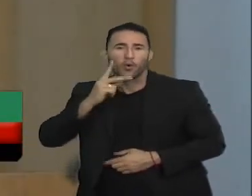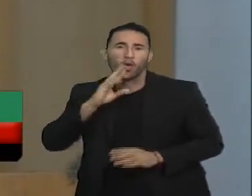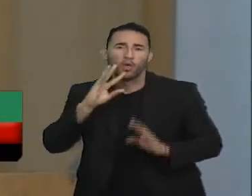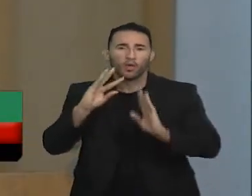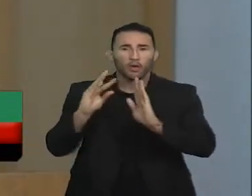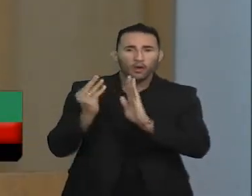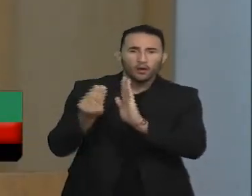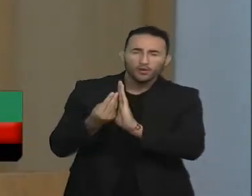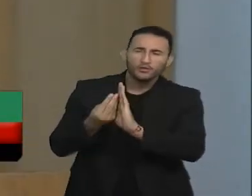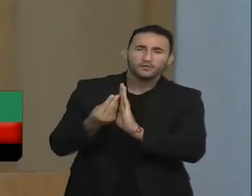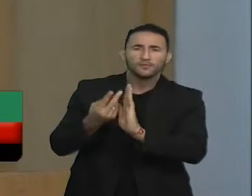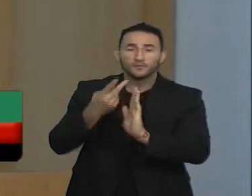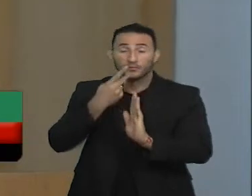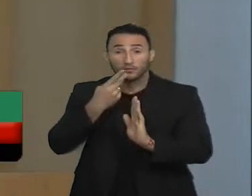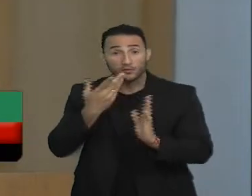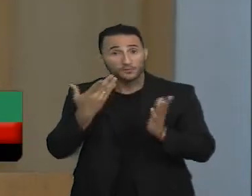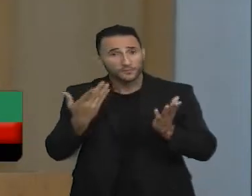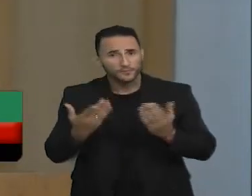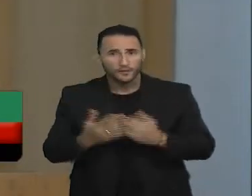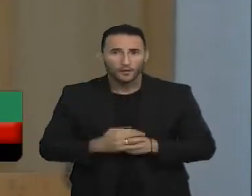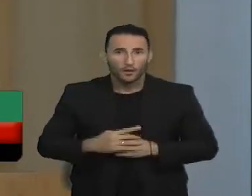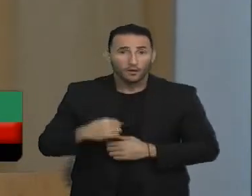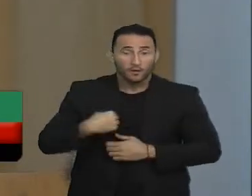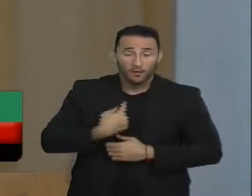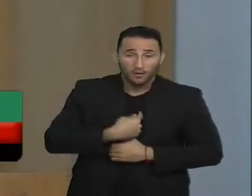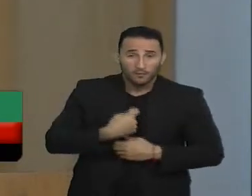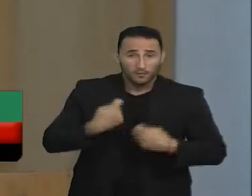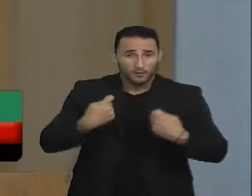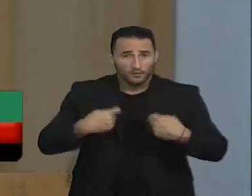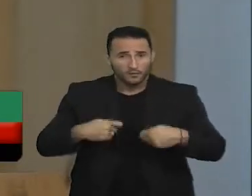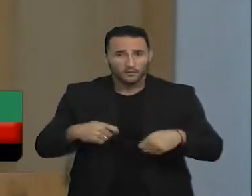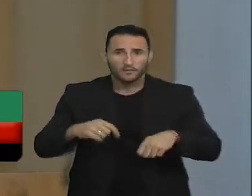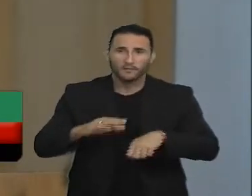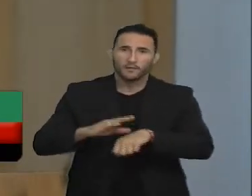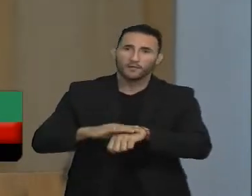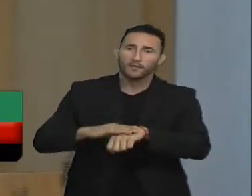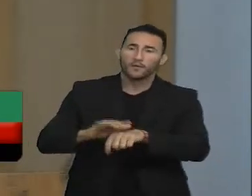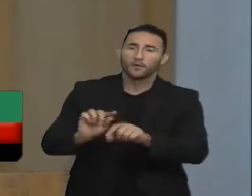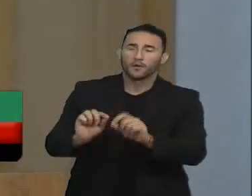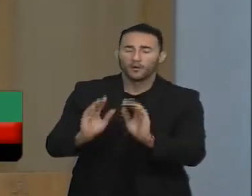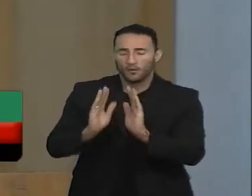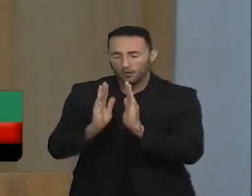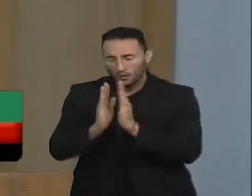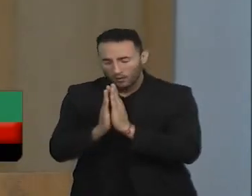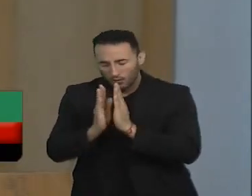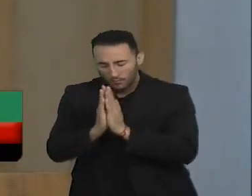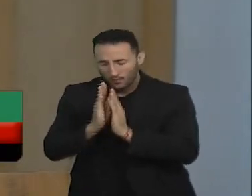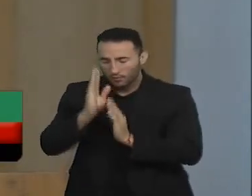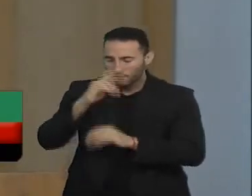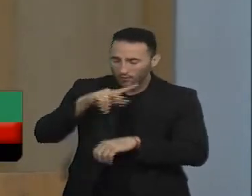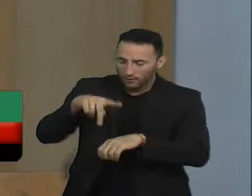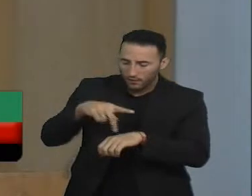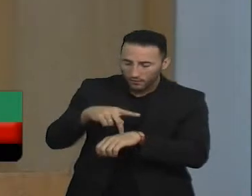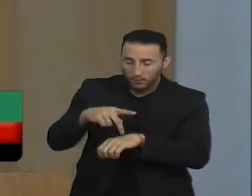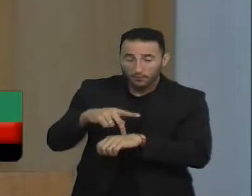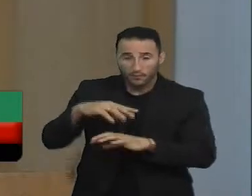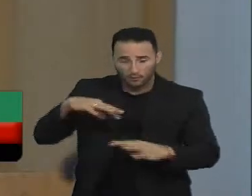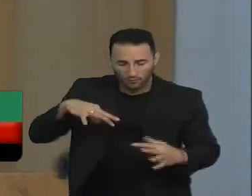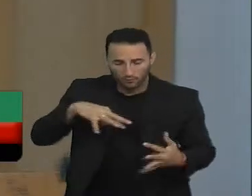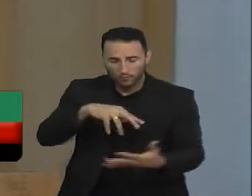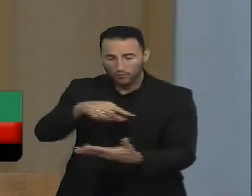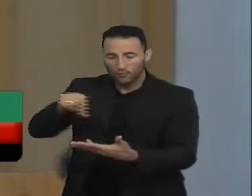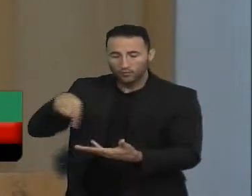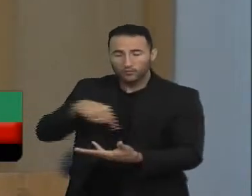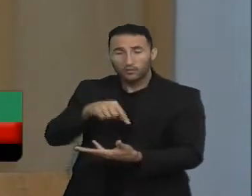Dizer, pastor, que é o que nós temos que fazer, orar pela nossa nação, orar pelas nossas crianças, para